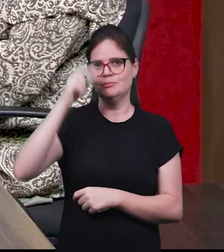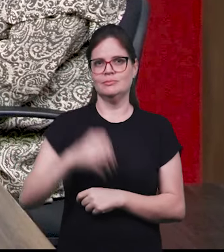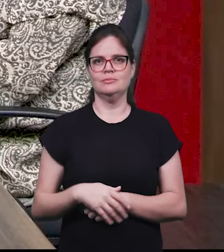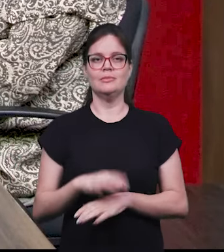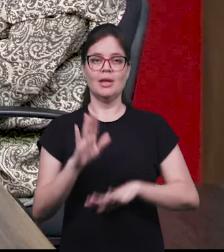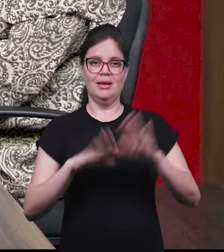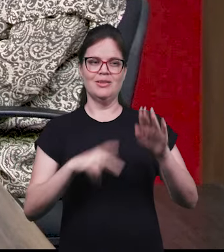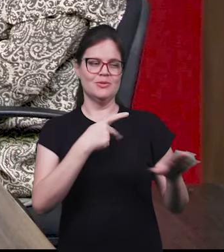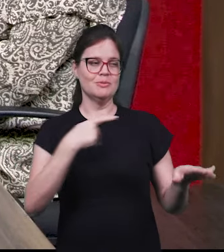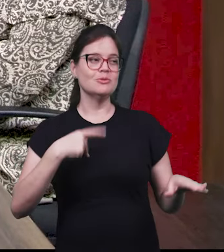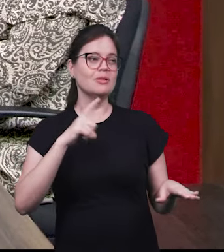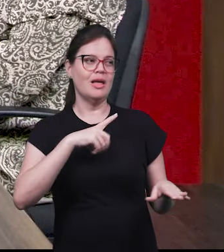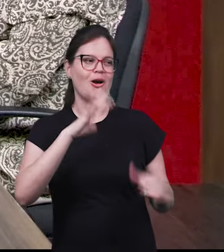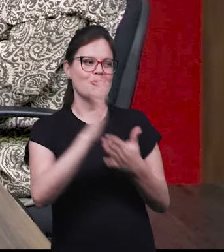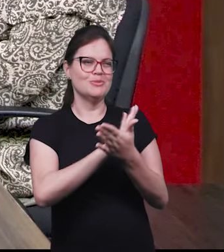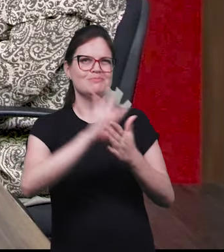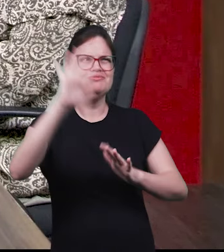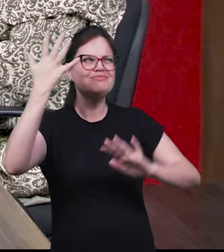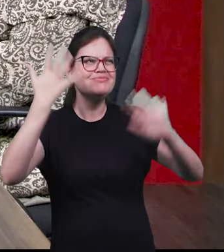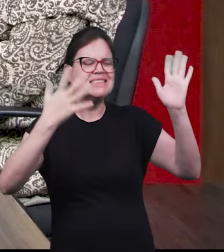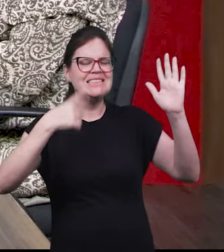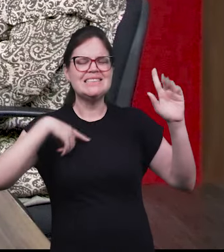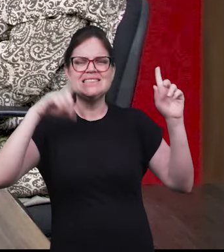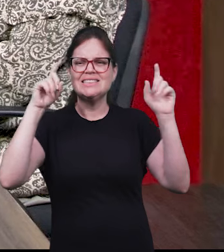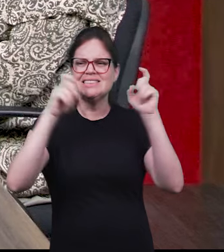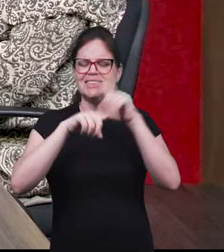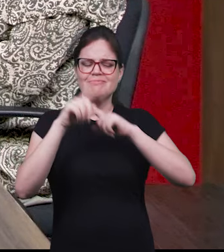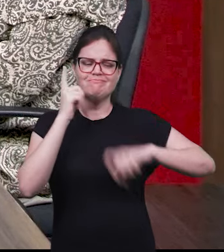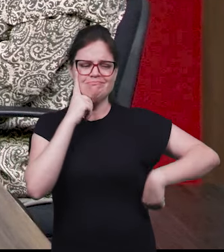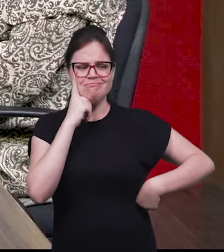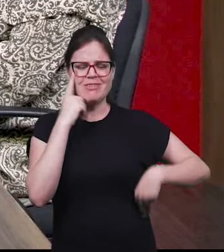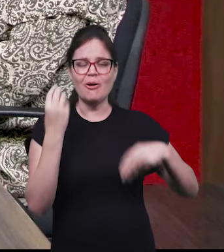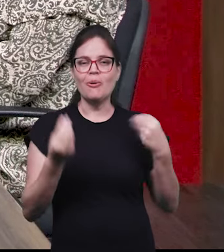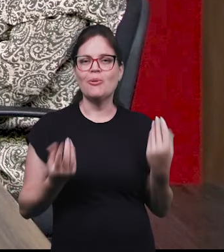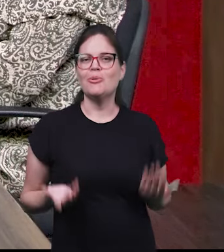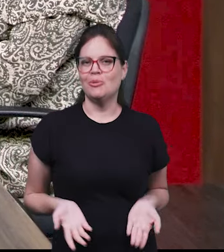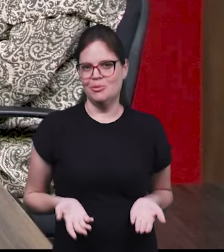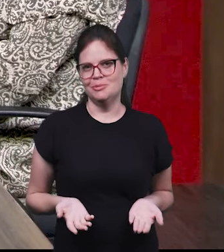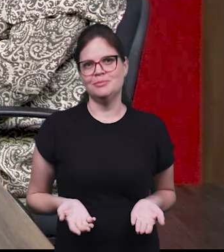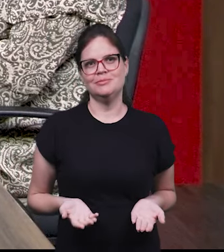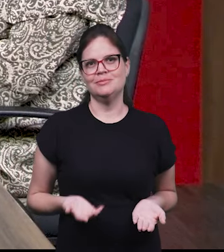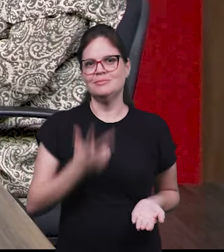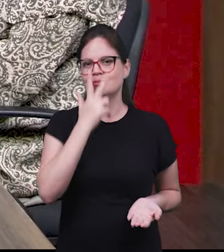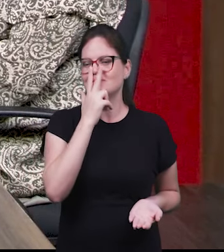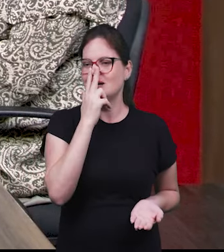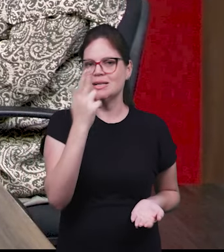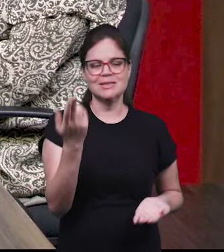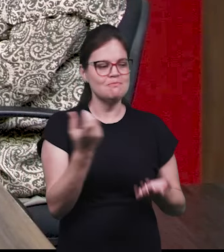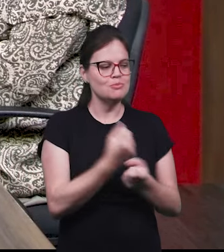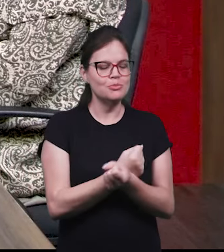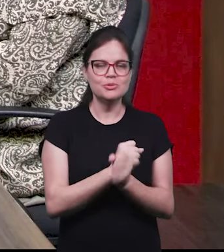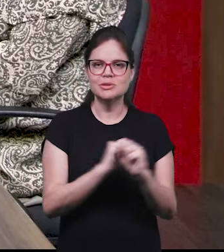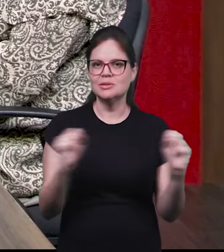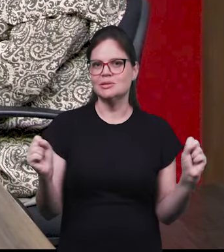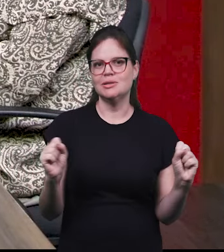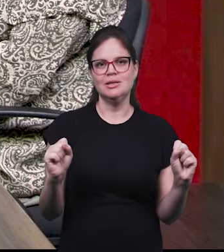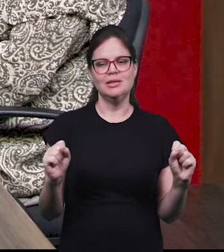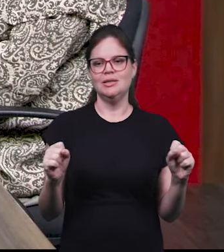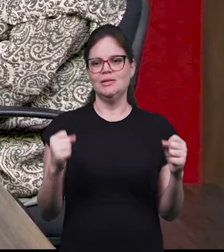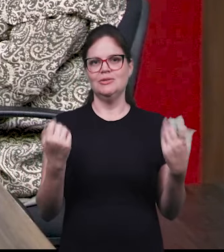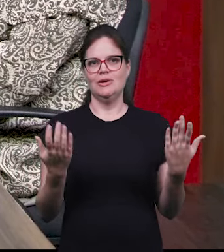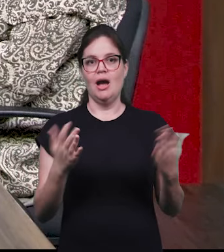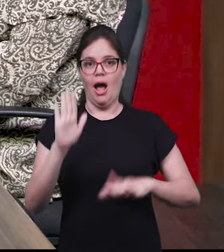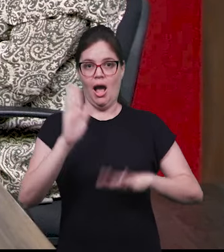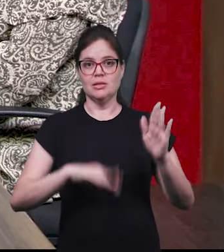tem situações, né, que a pessoa vê uma coisa ali intransponível, né, e até